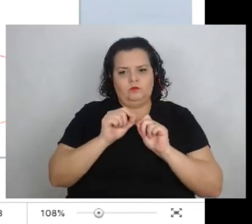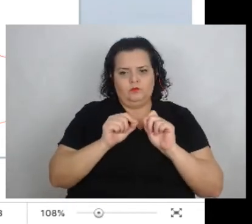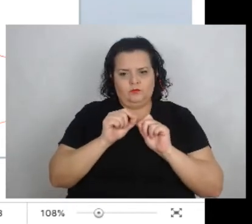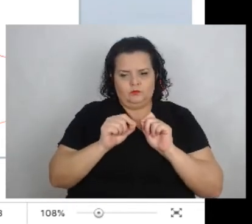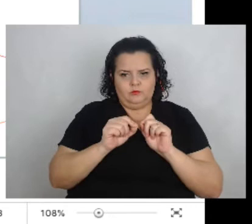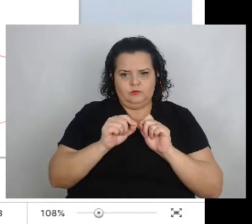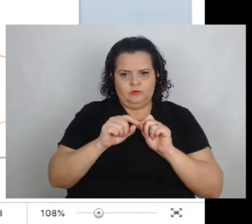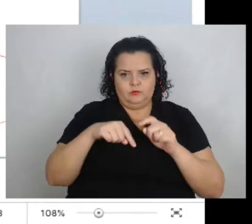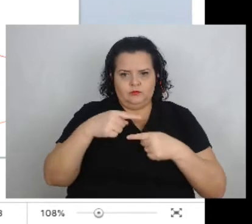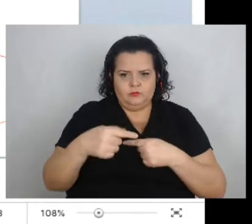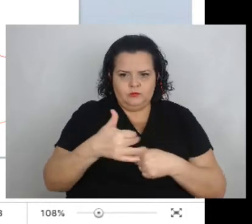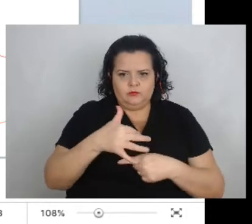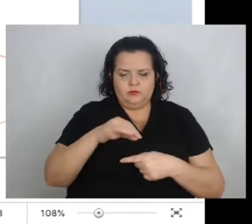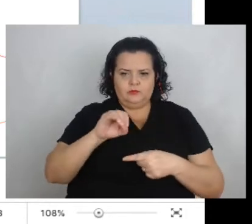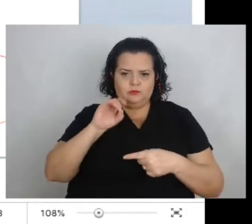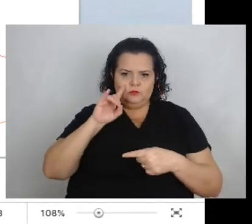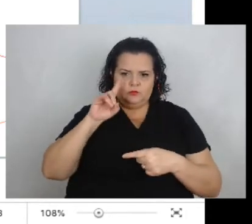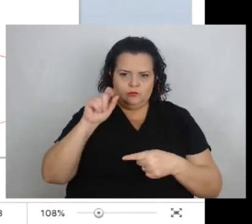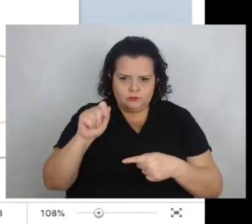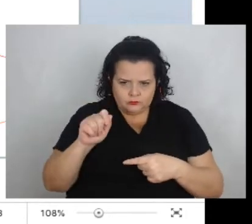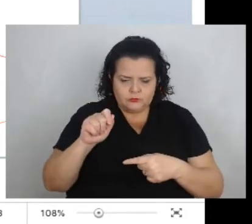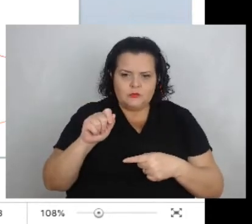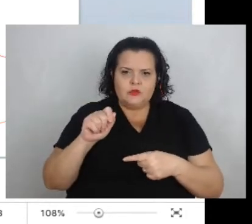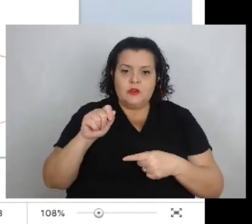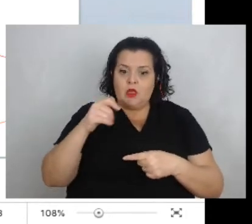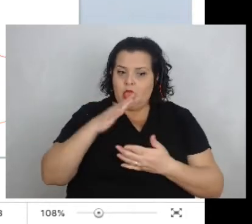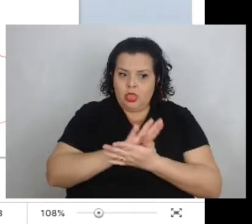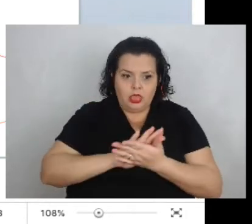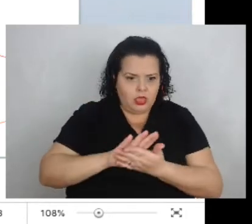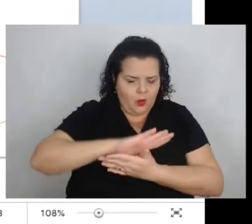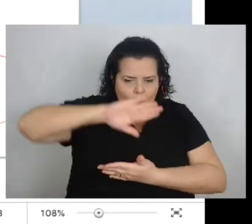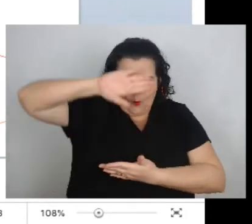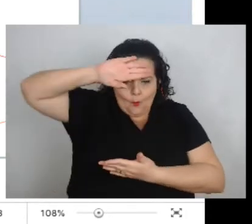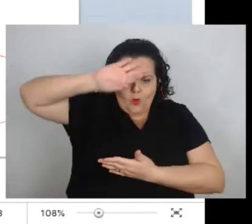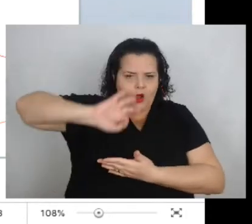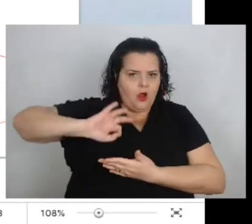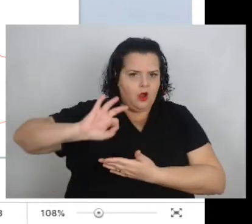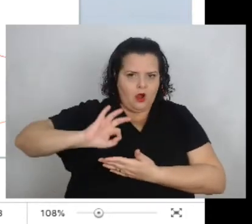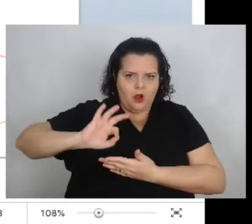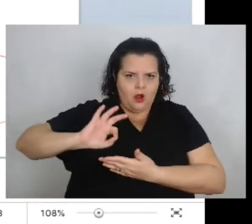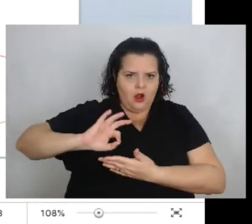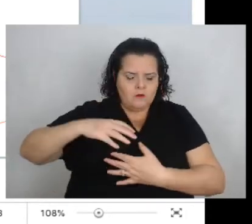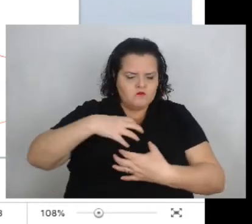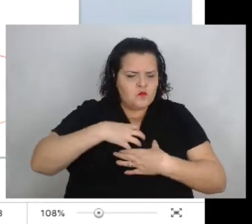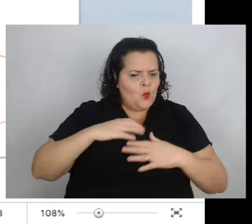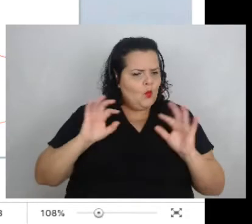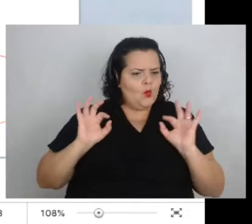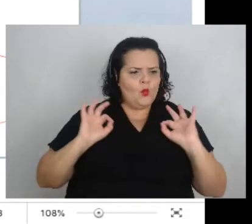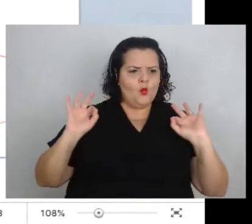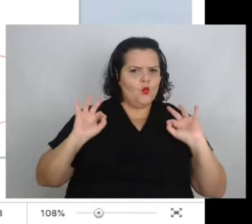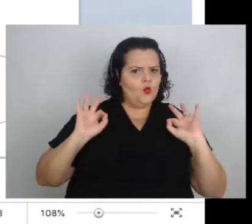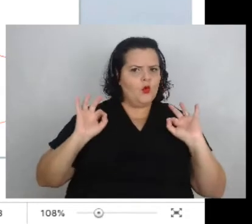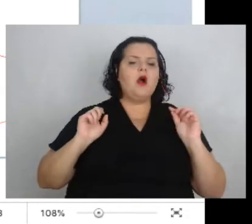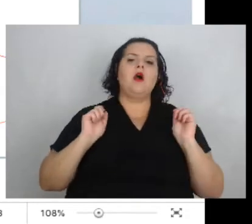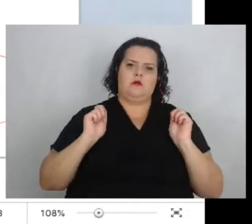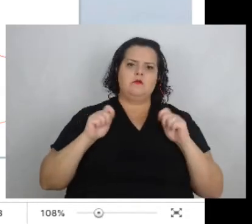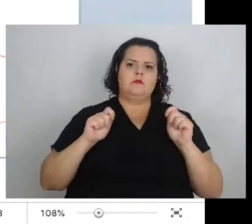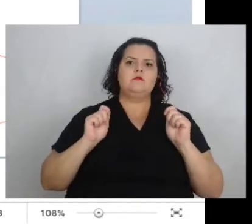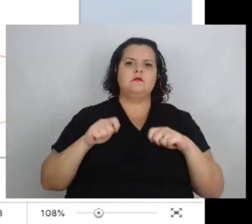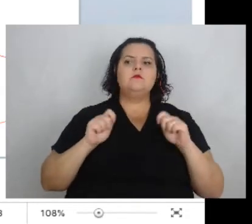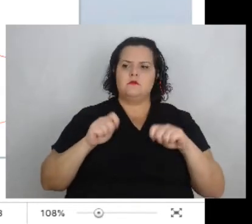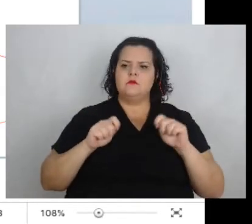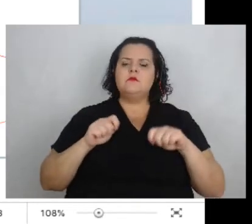você não tenha mais febre e esteja com melhora dos sintomas, você possa, após 10